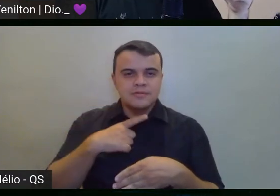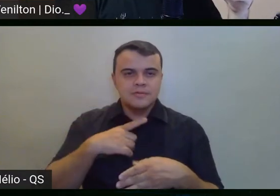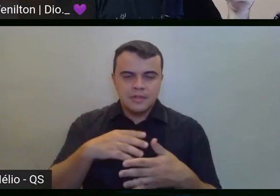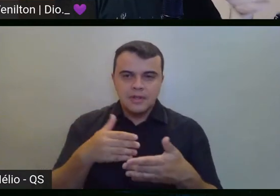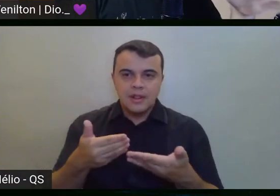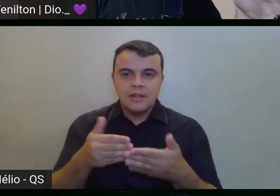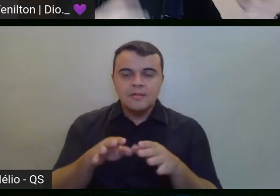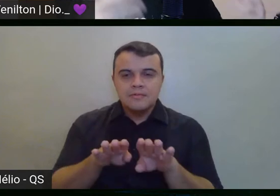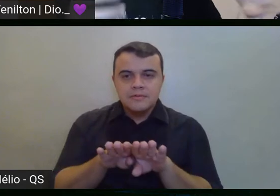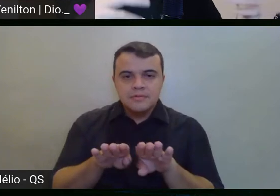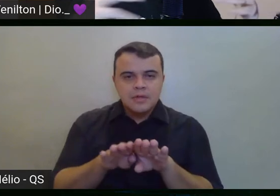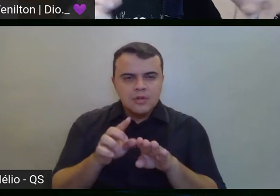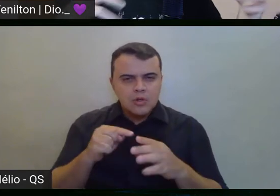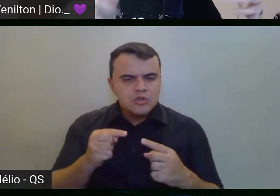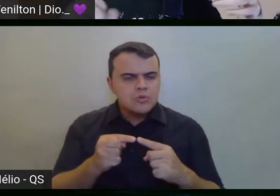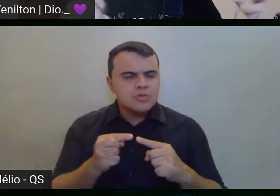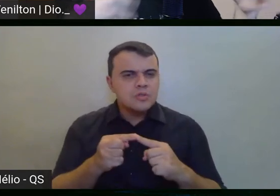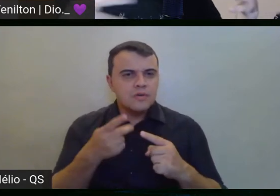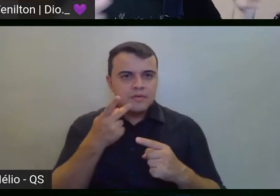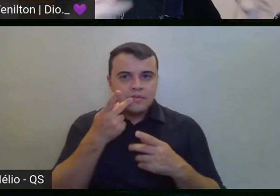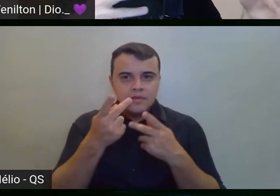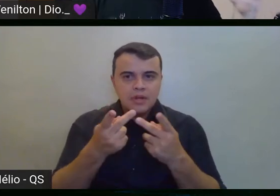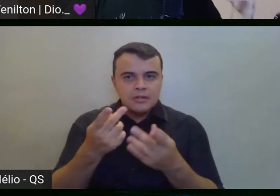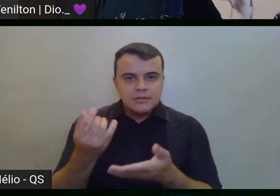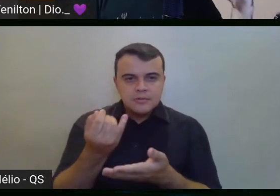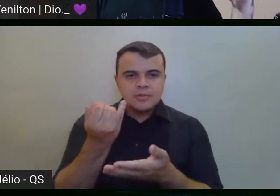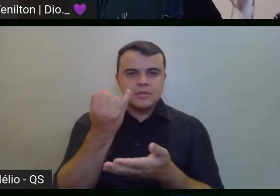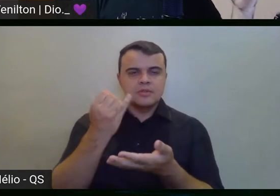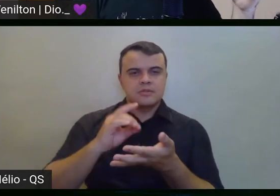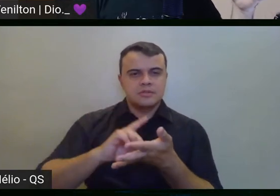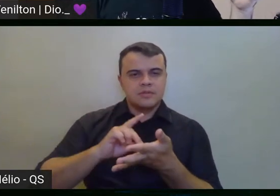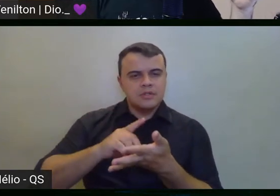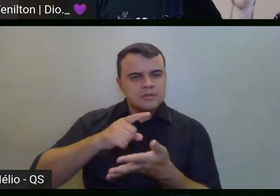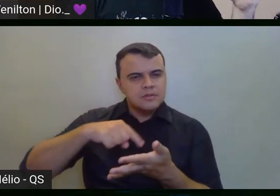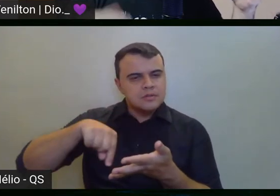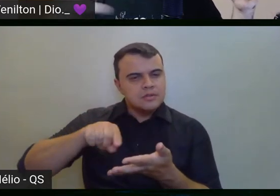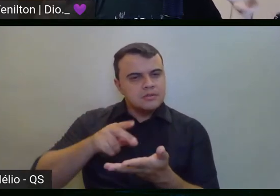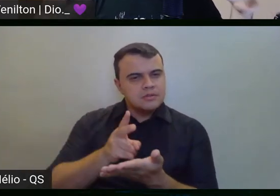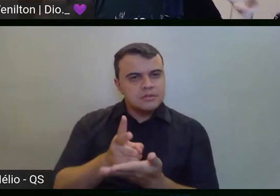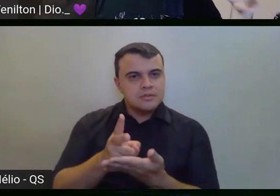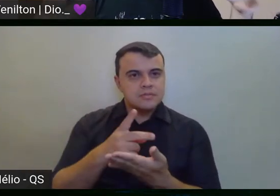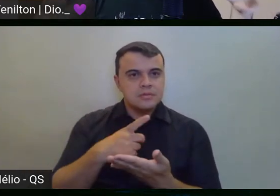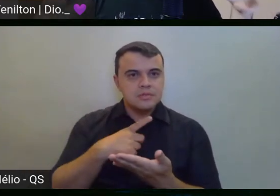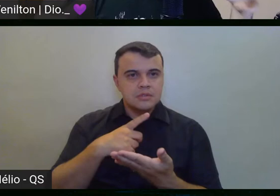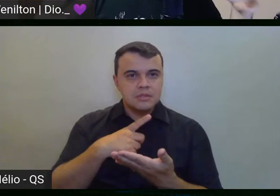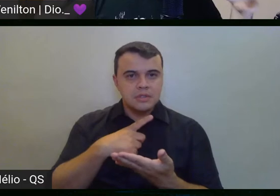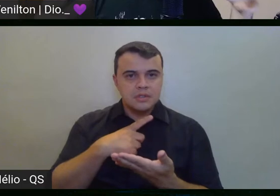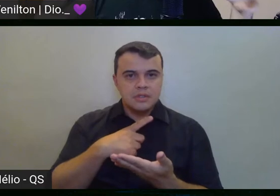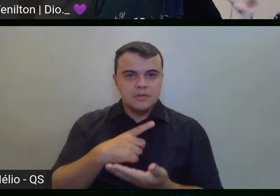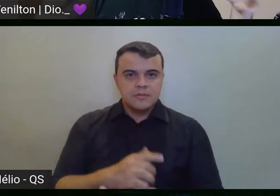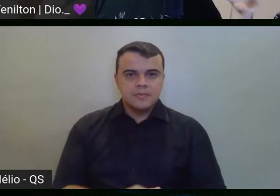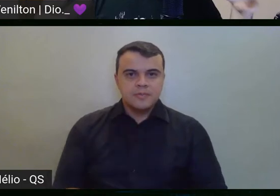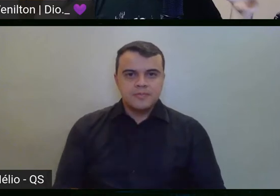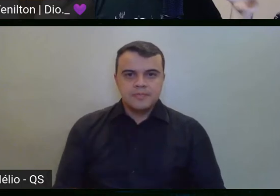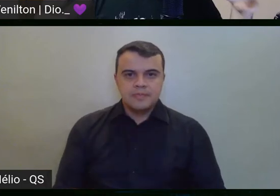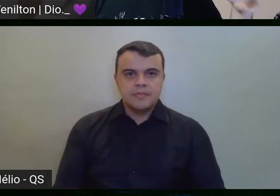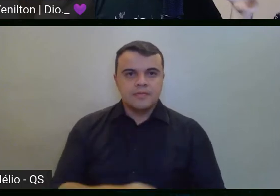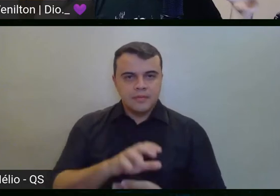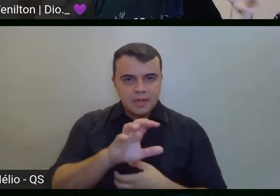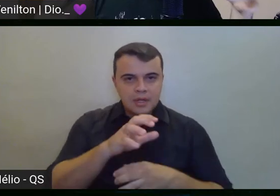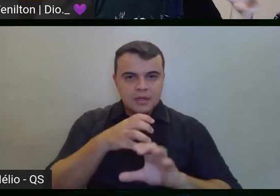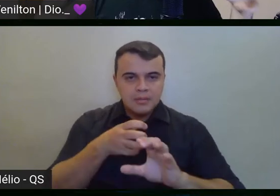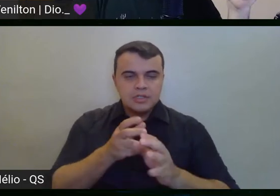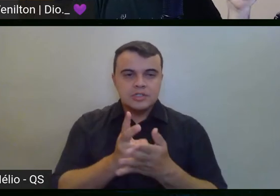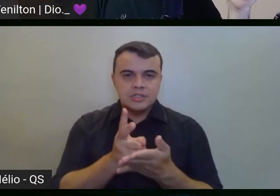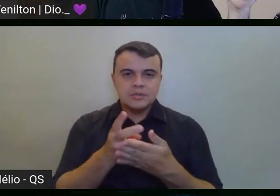então o nosso objetivo aqui é passar né a importância de vocês terem acessar aí